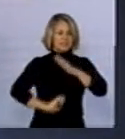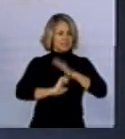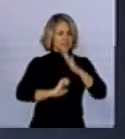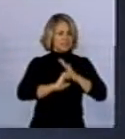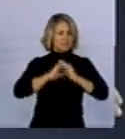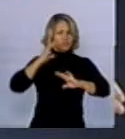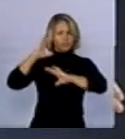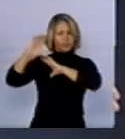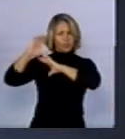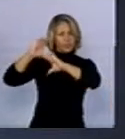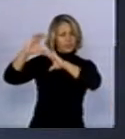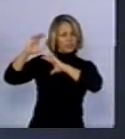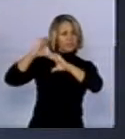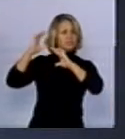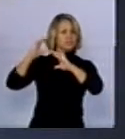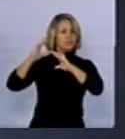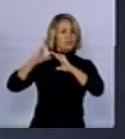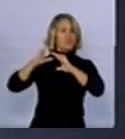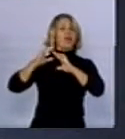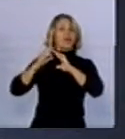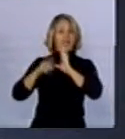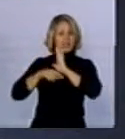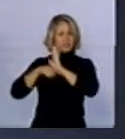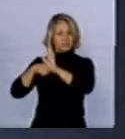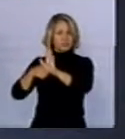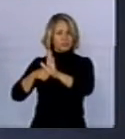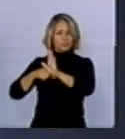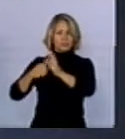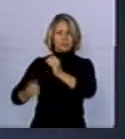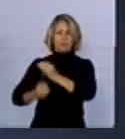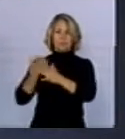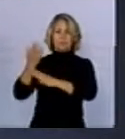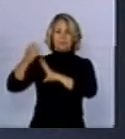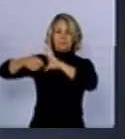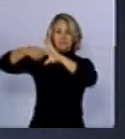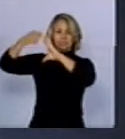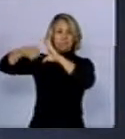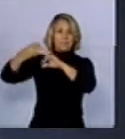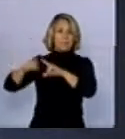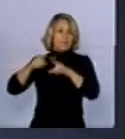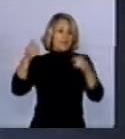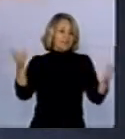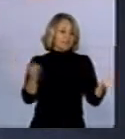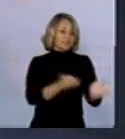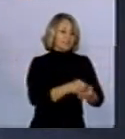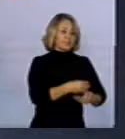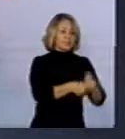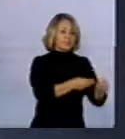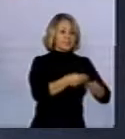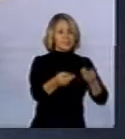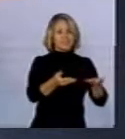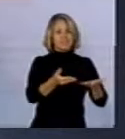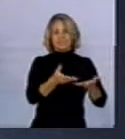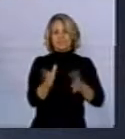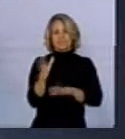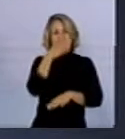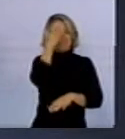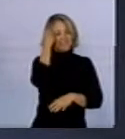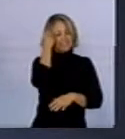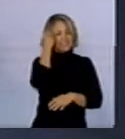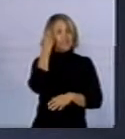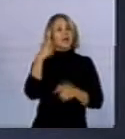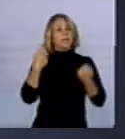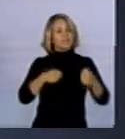telecomunicações entram na prestação de serviço e não entram na produção do conteúdo? Qual a explicação? É preciso se ampliar a concorrência? Então, vamos ampliar em